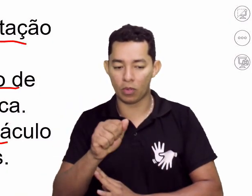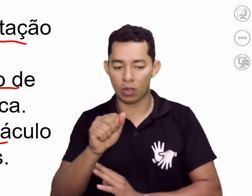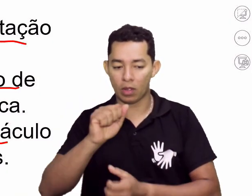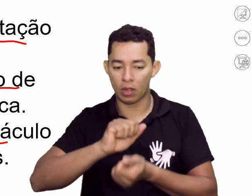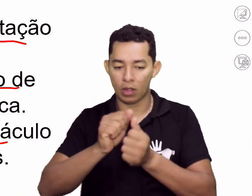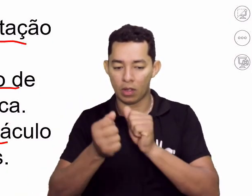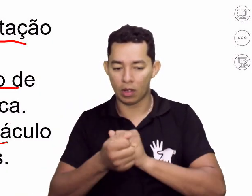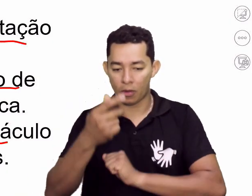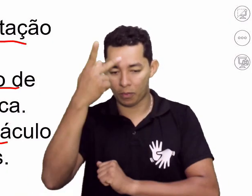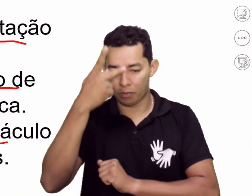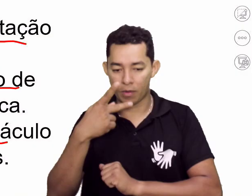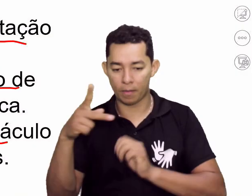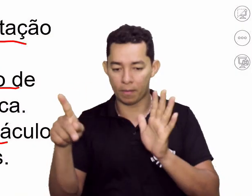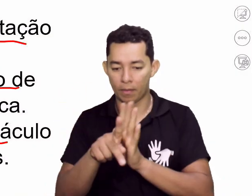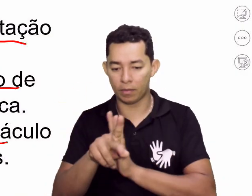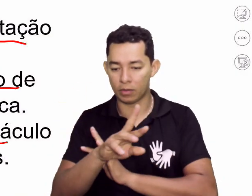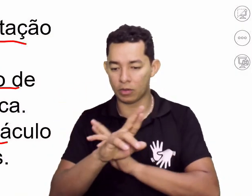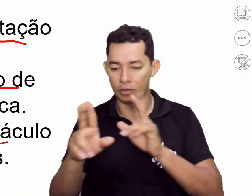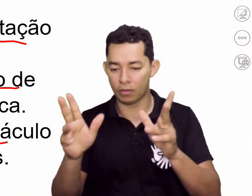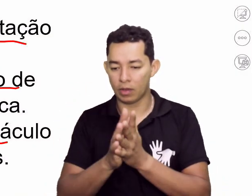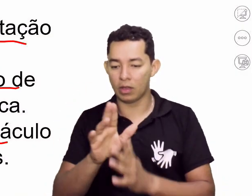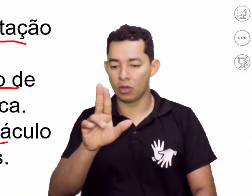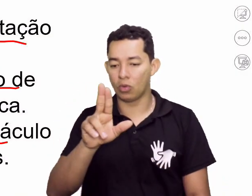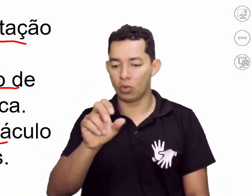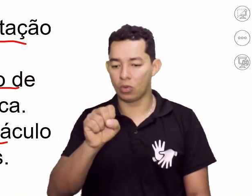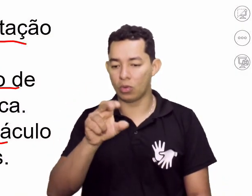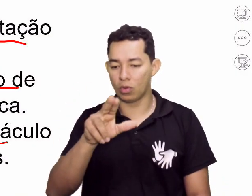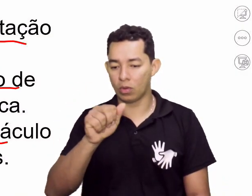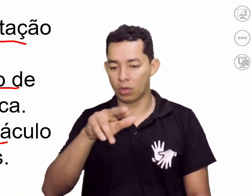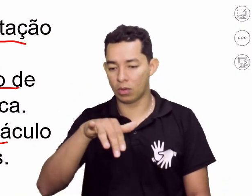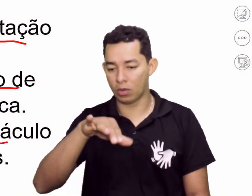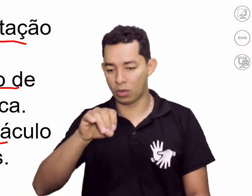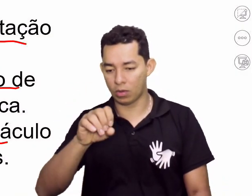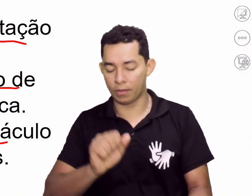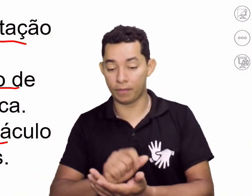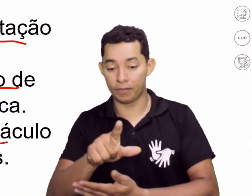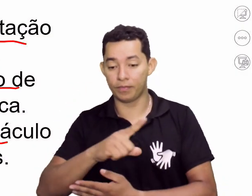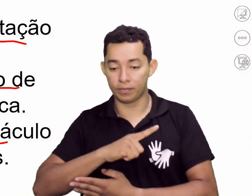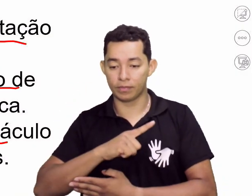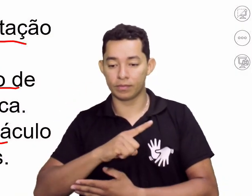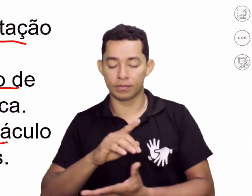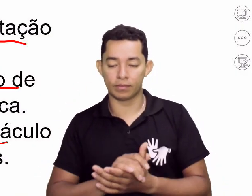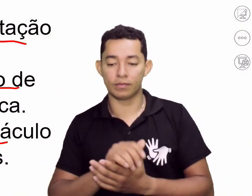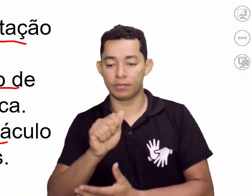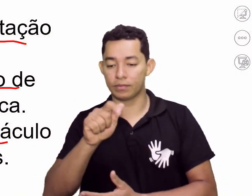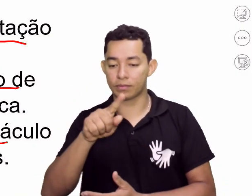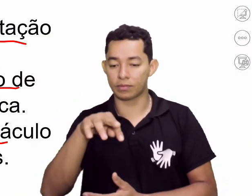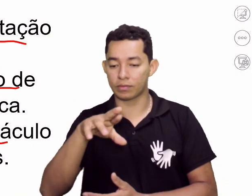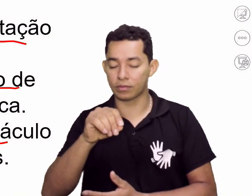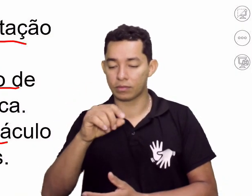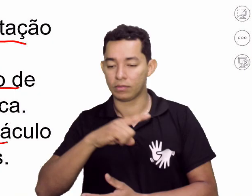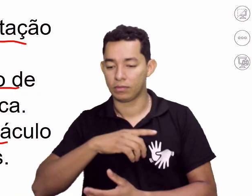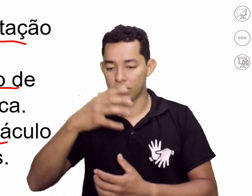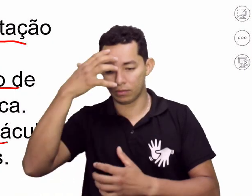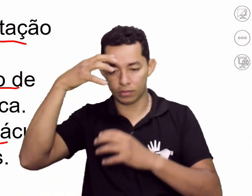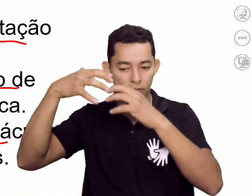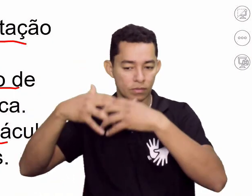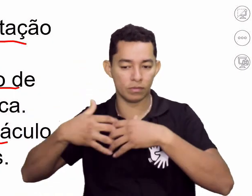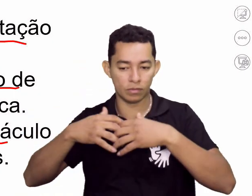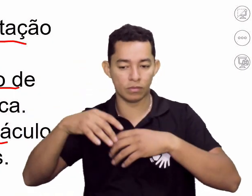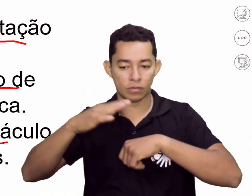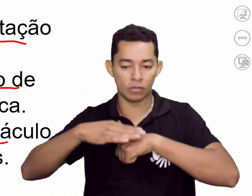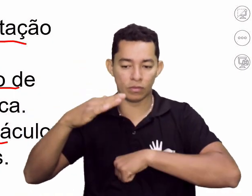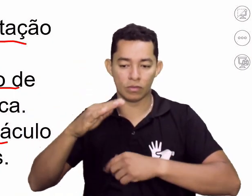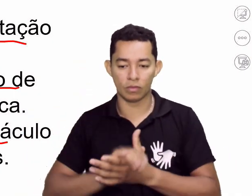Então, aí você tem essas alternativas onde exige um pouco mais de reflexão, tá, gente?